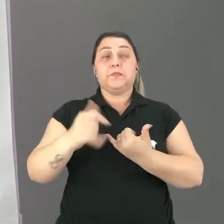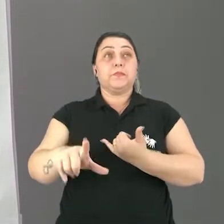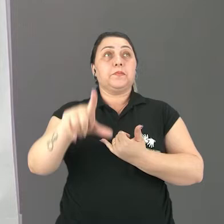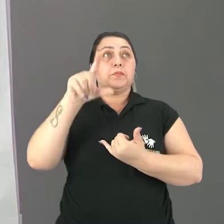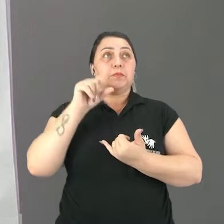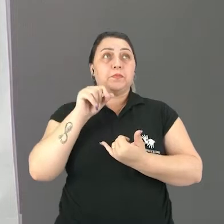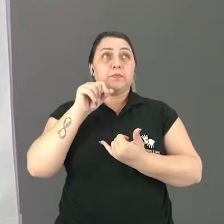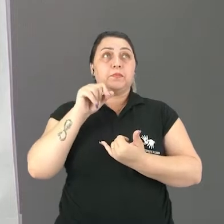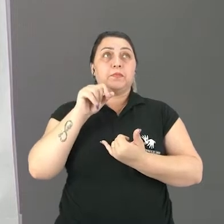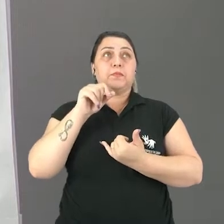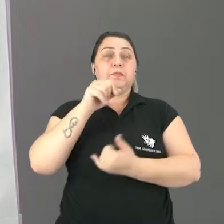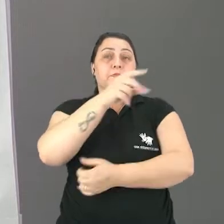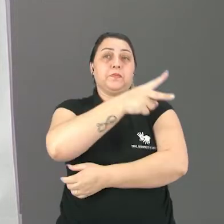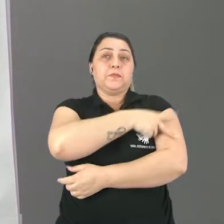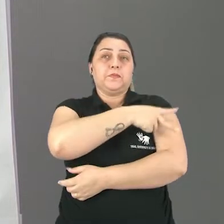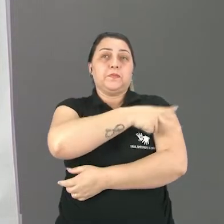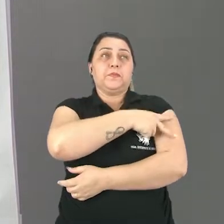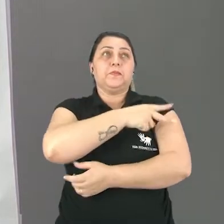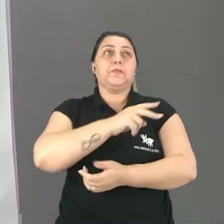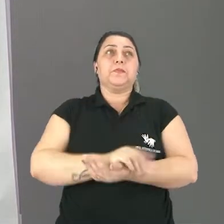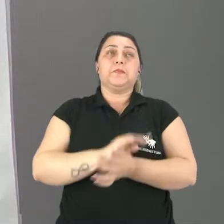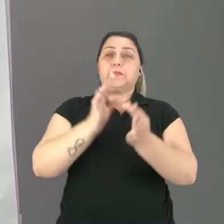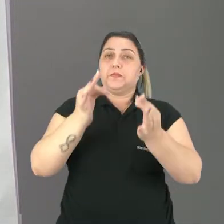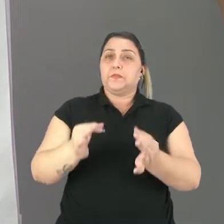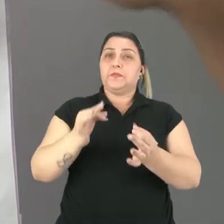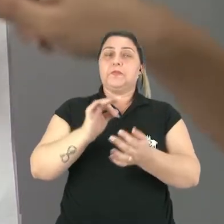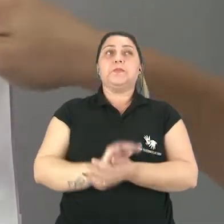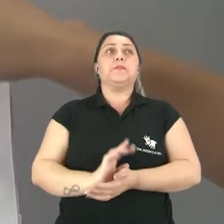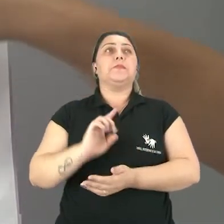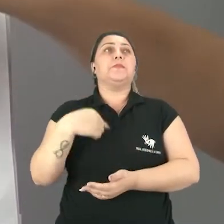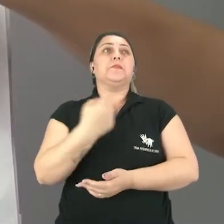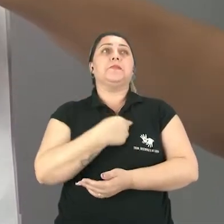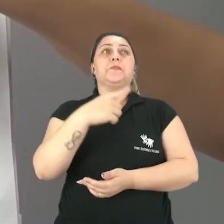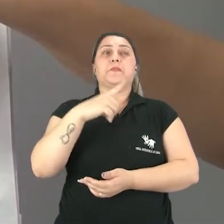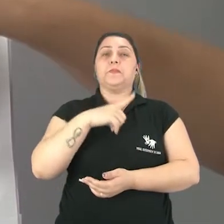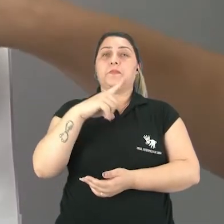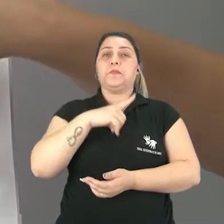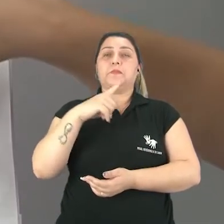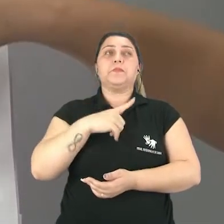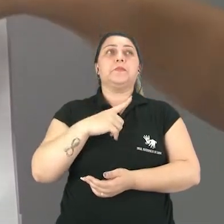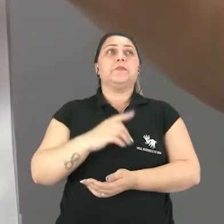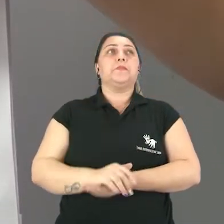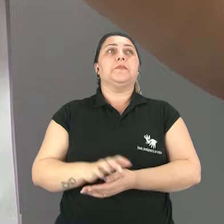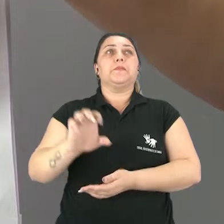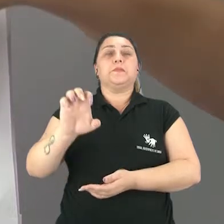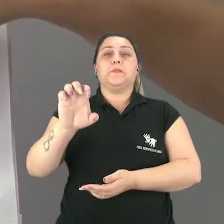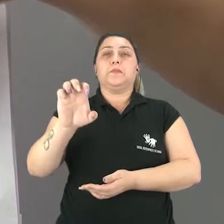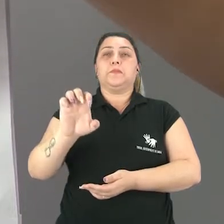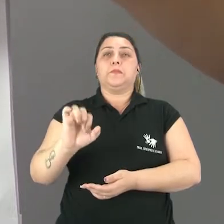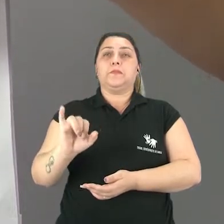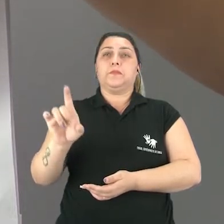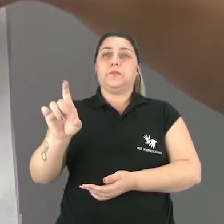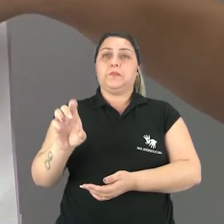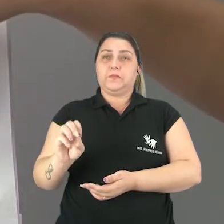preferidas dos segundos anos, certo? Nós temos aqui um eixo na